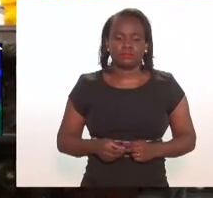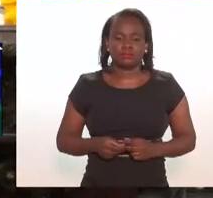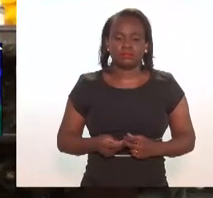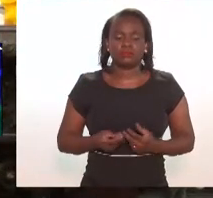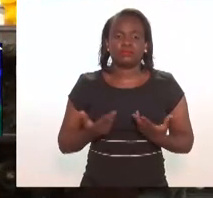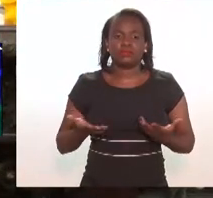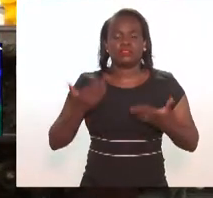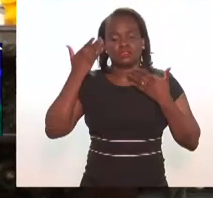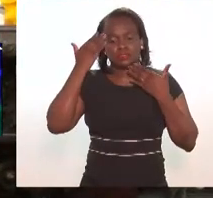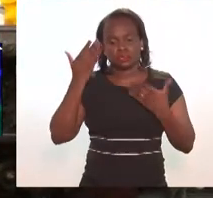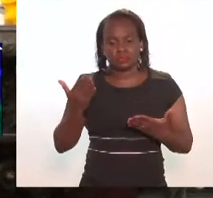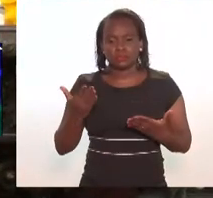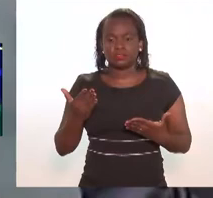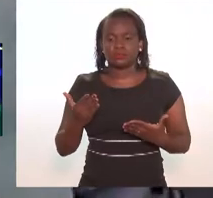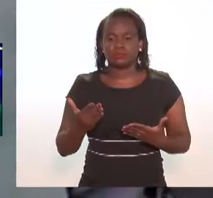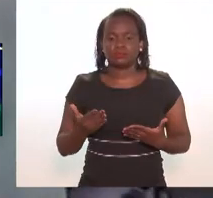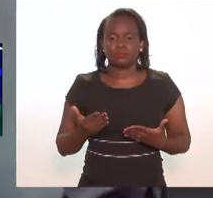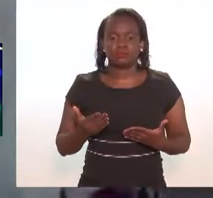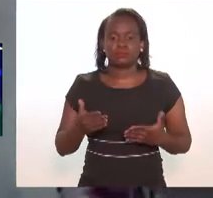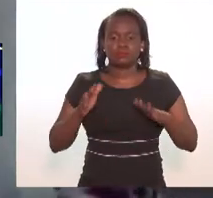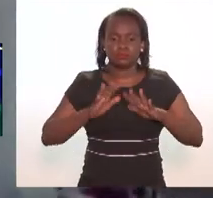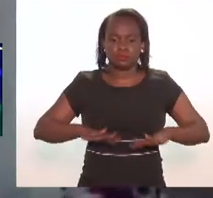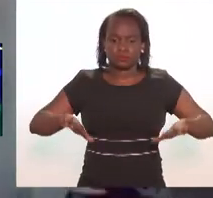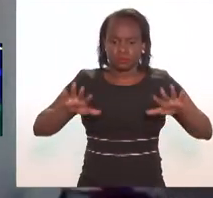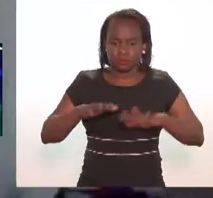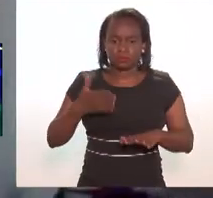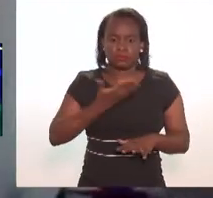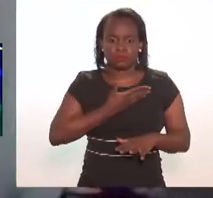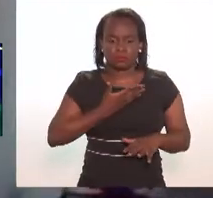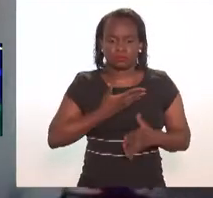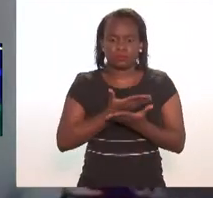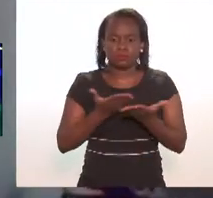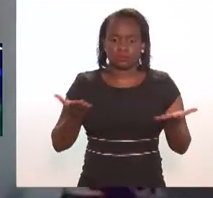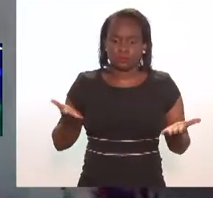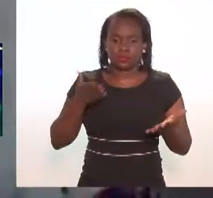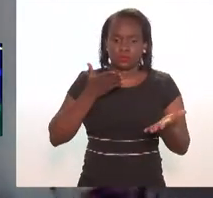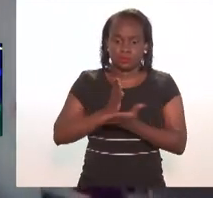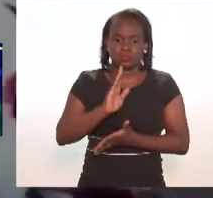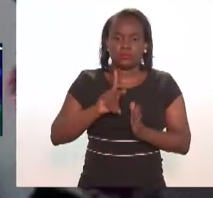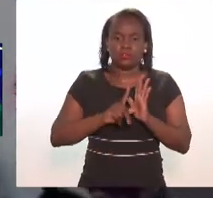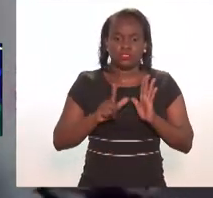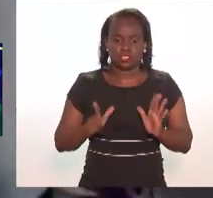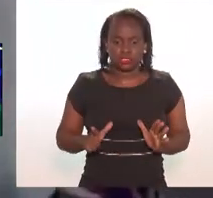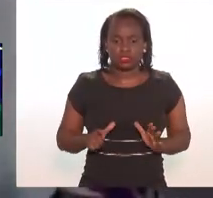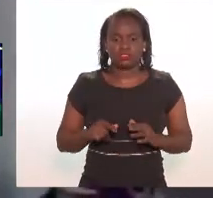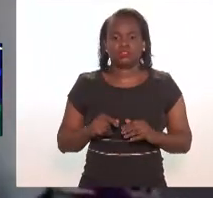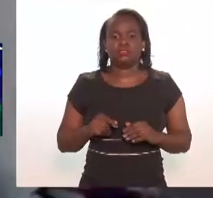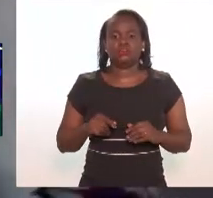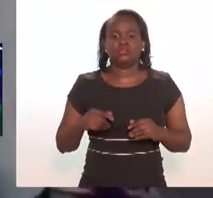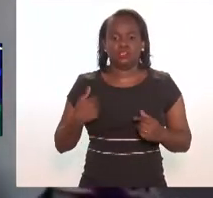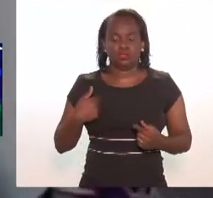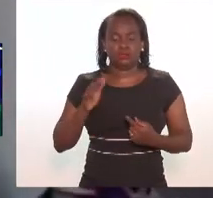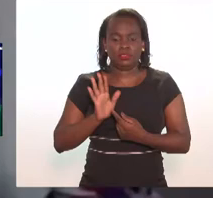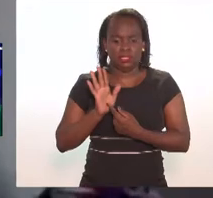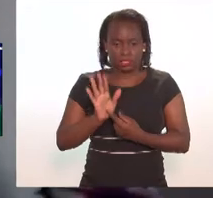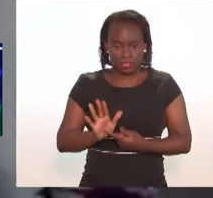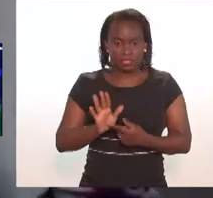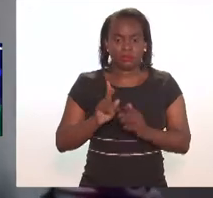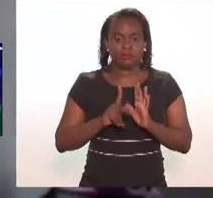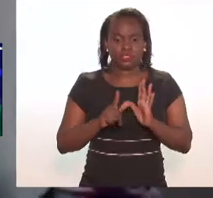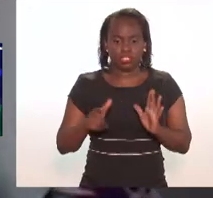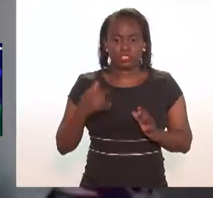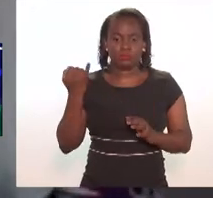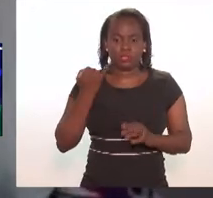Eu queria agradecer a todos os meus pares pela aprovação do projeto, que eu apresentei um projeto importante